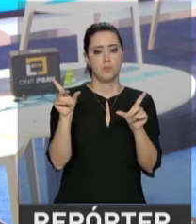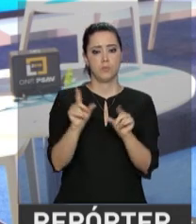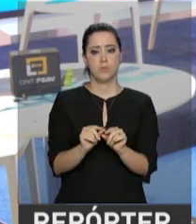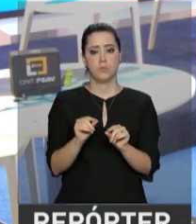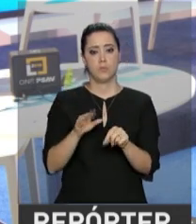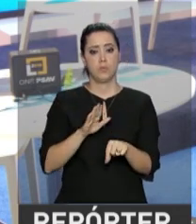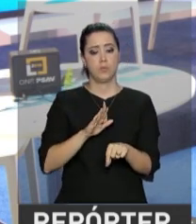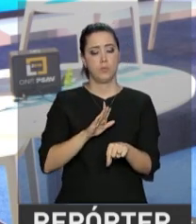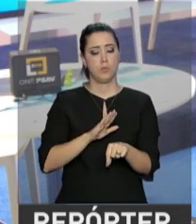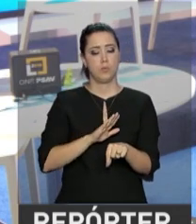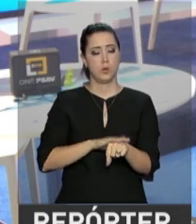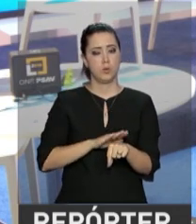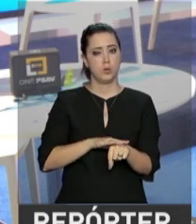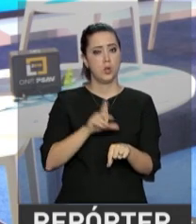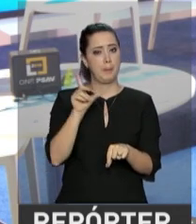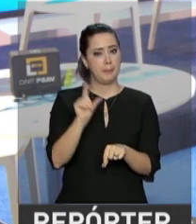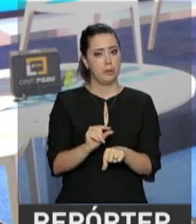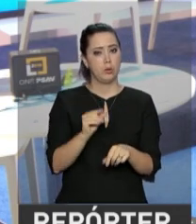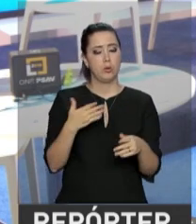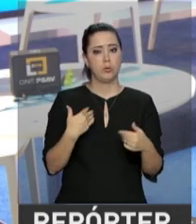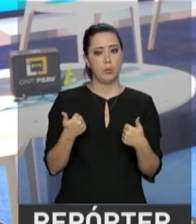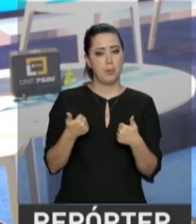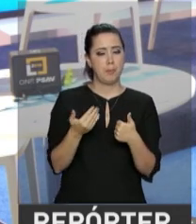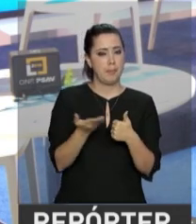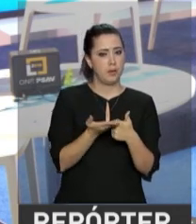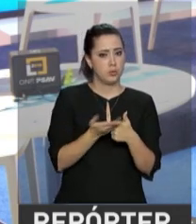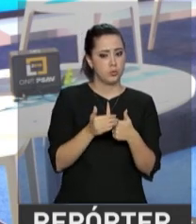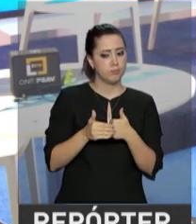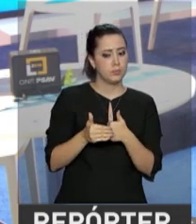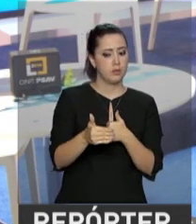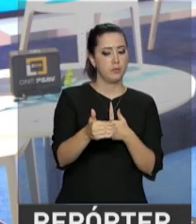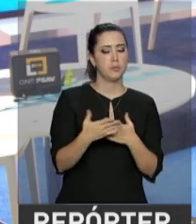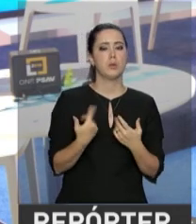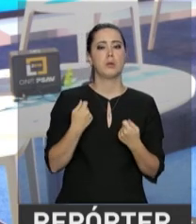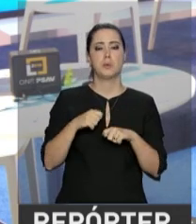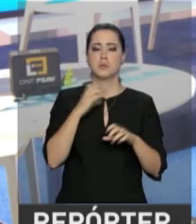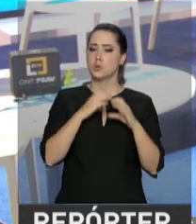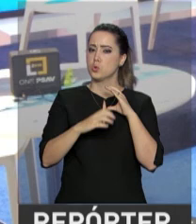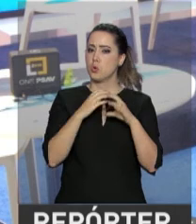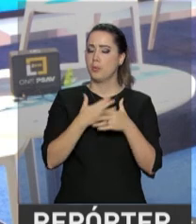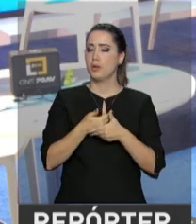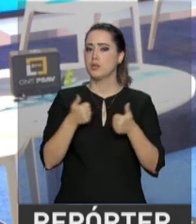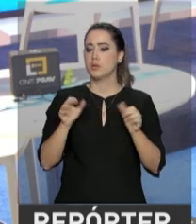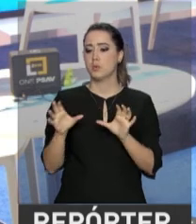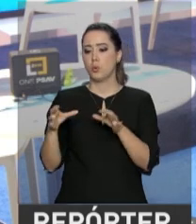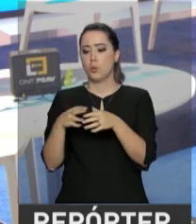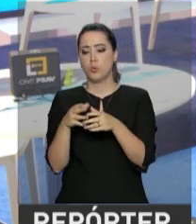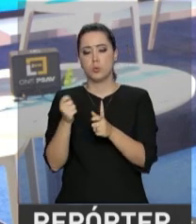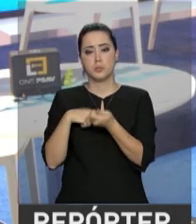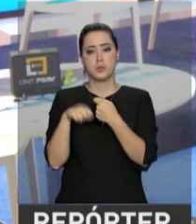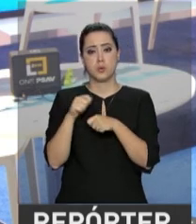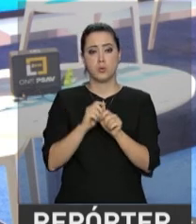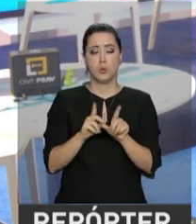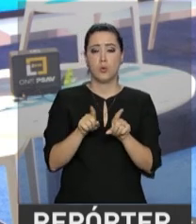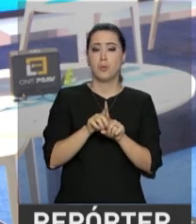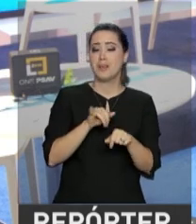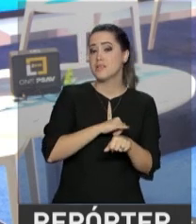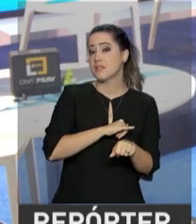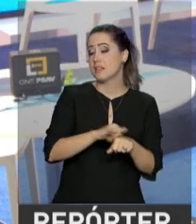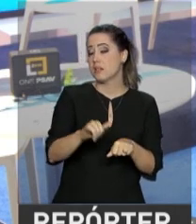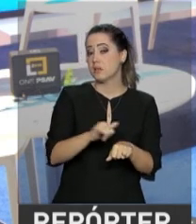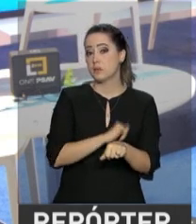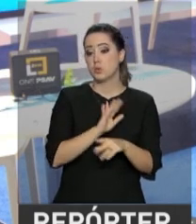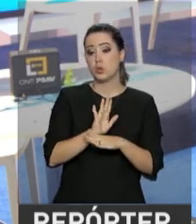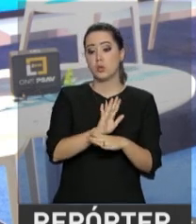prazo o presidente do banco central também defendeu a comunicação mais eficiente com os agentes econômicos como estratégia que